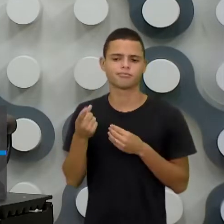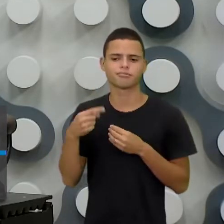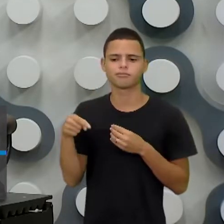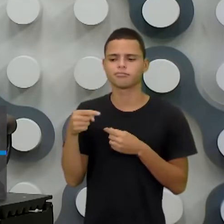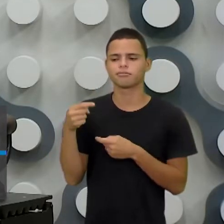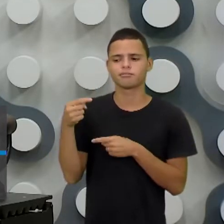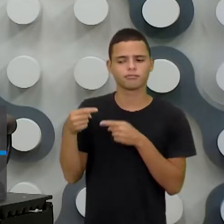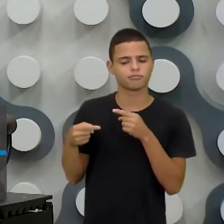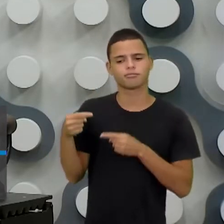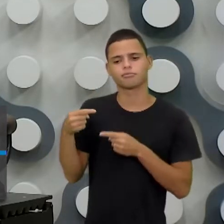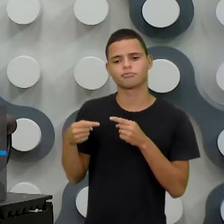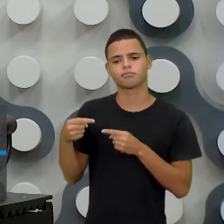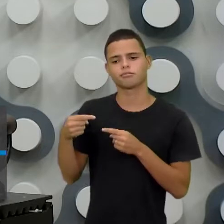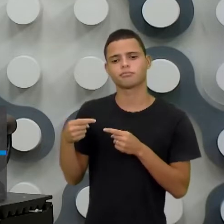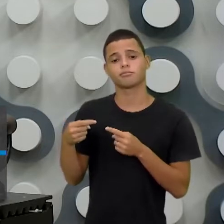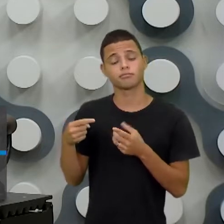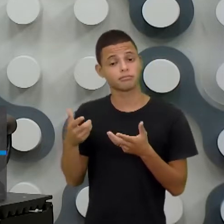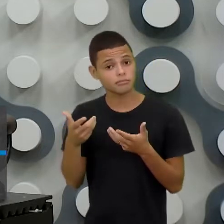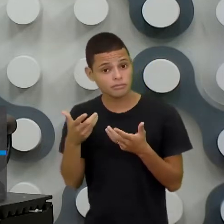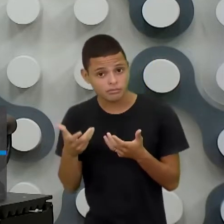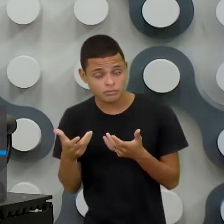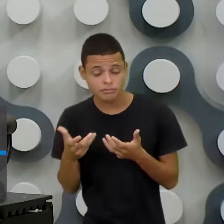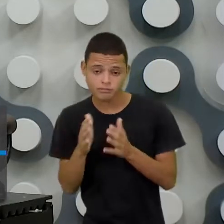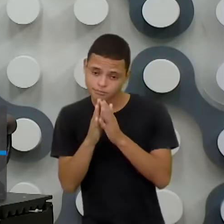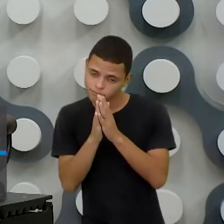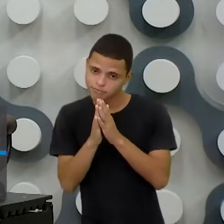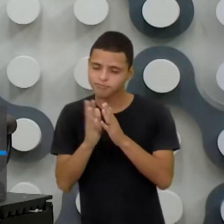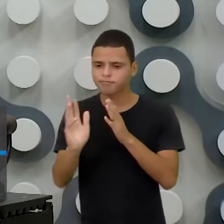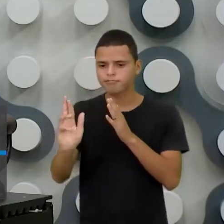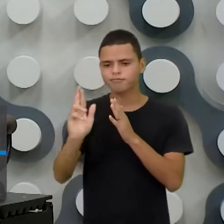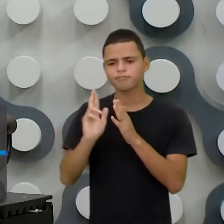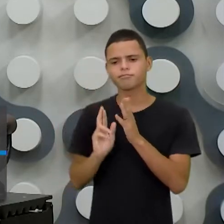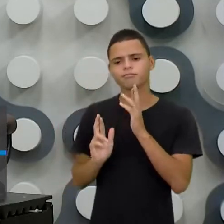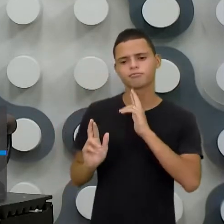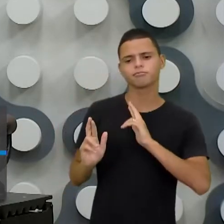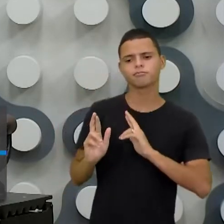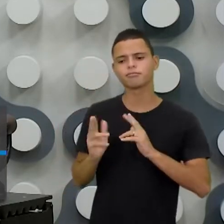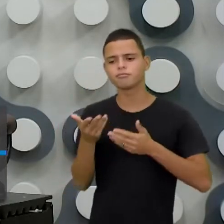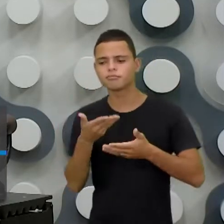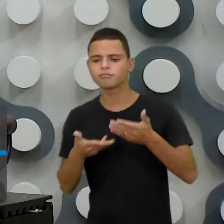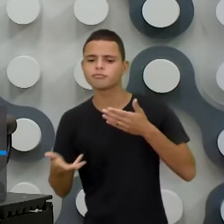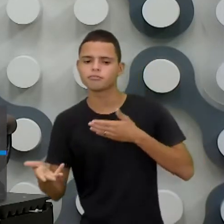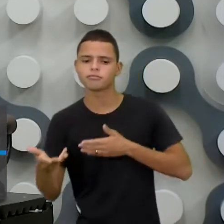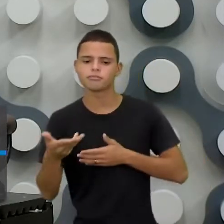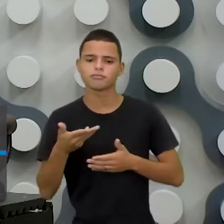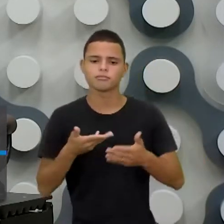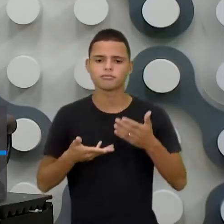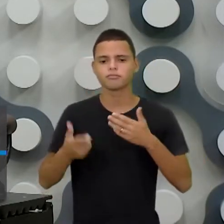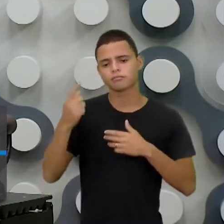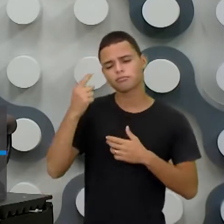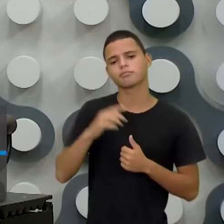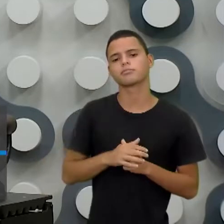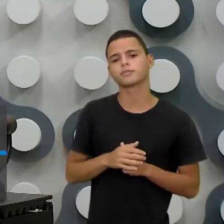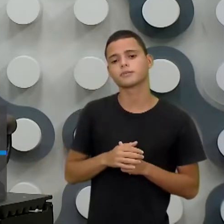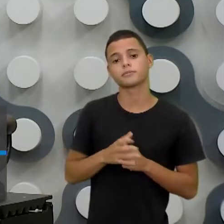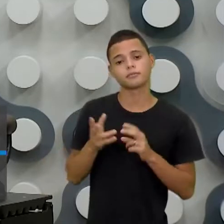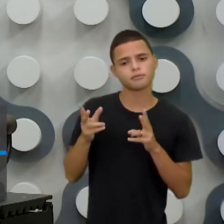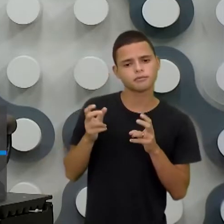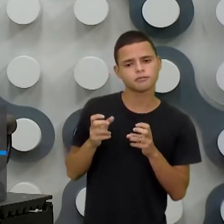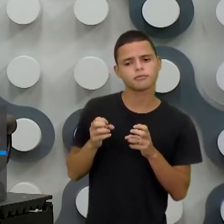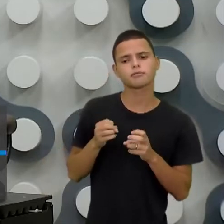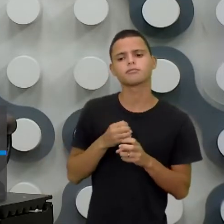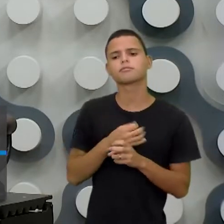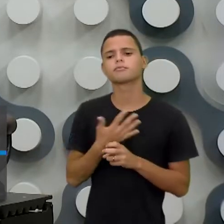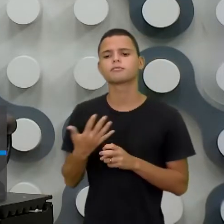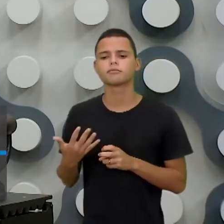discutir. E queremos aí que vocês respondam essa pergunta, troquem ideias com seus companheiros, observem quais são as semelhanças, quais